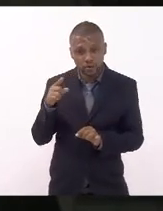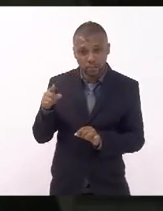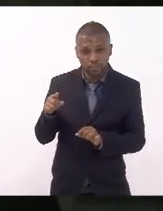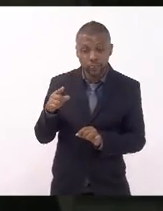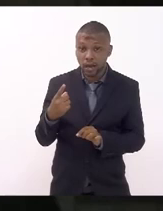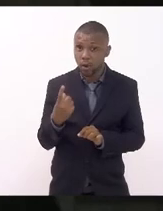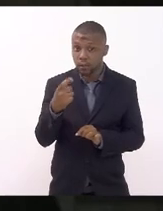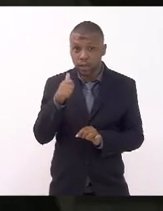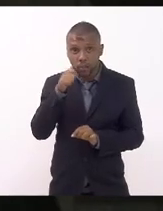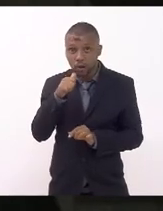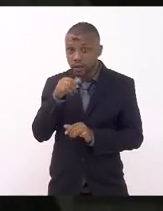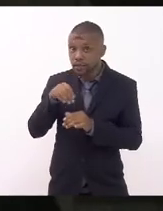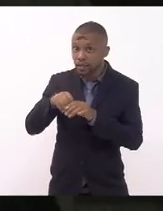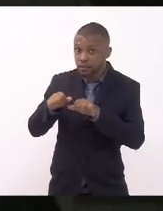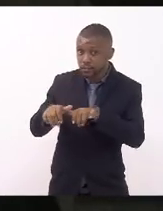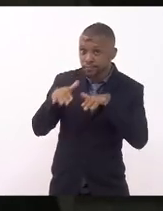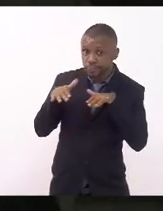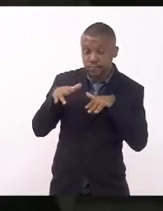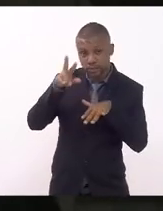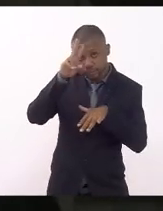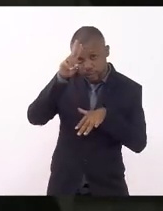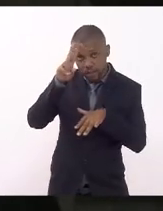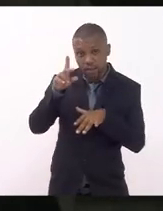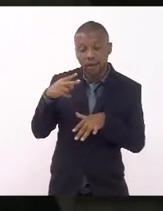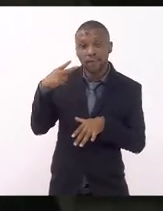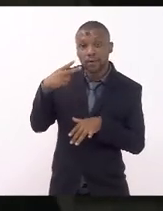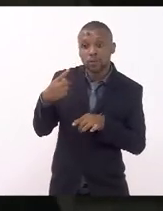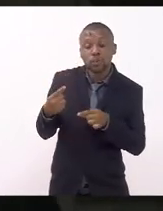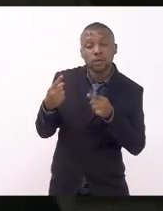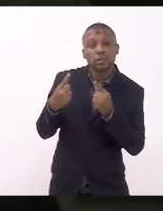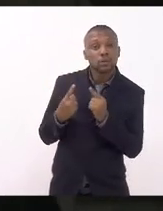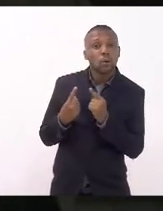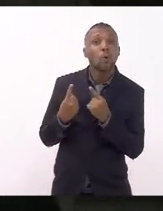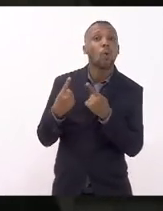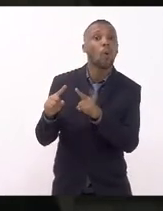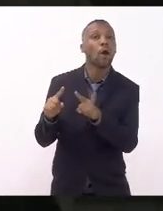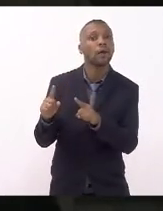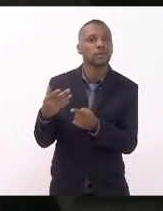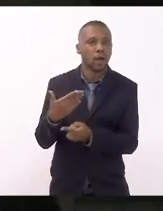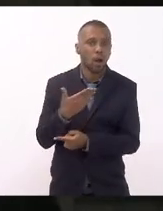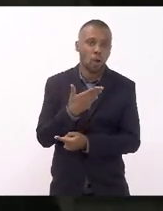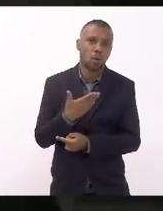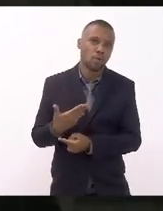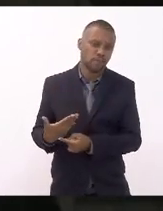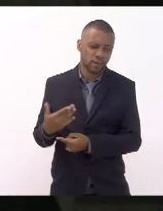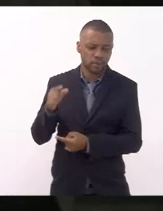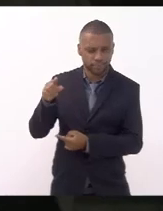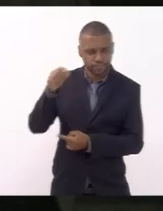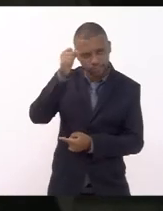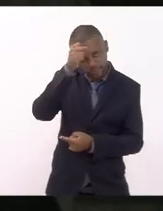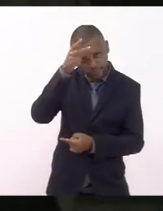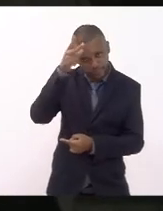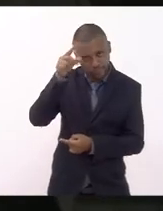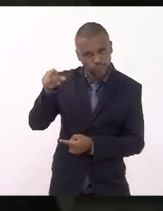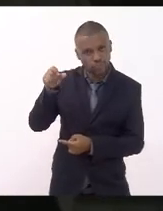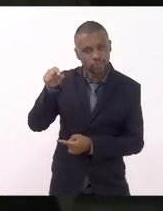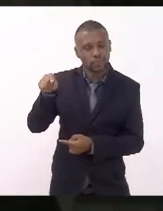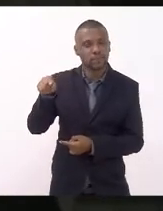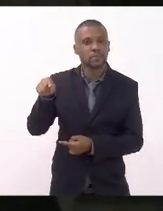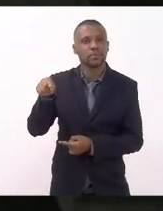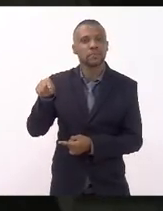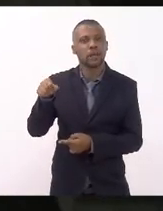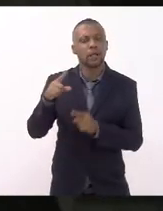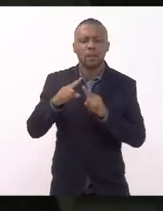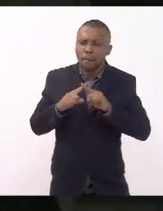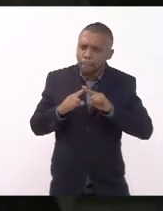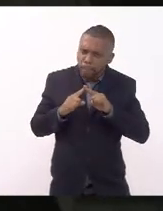única mulher na Câmara de Mesquita, vereadora de oposição ao governo daquele município, levanta a voz